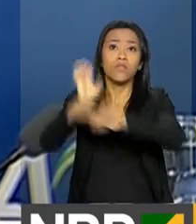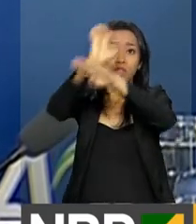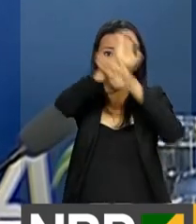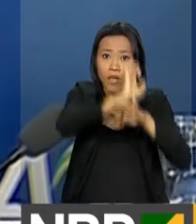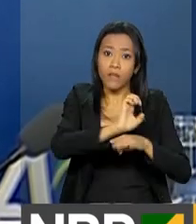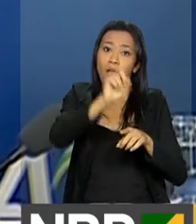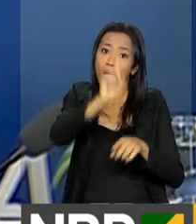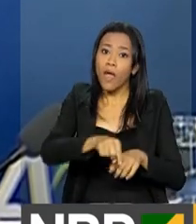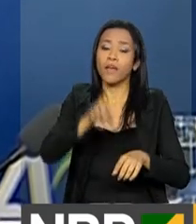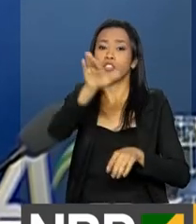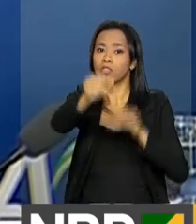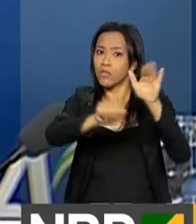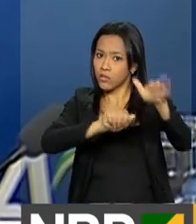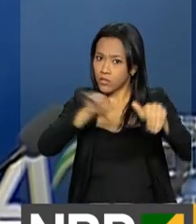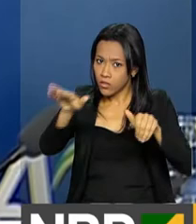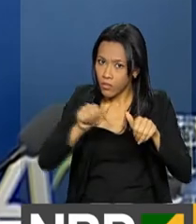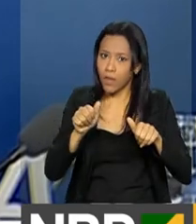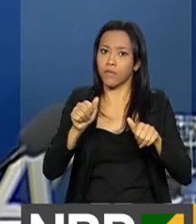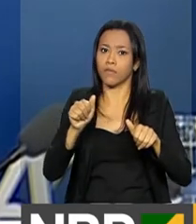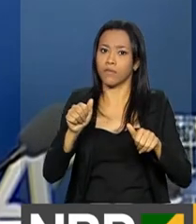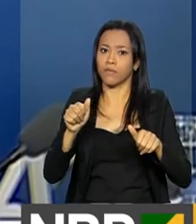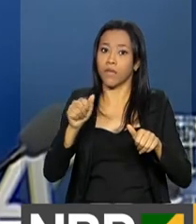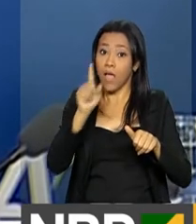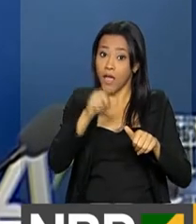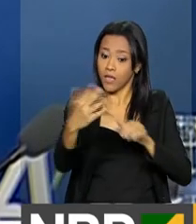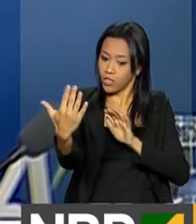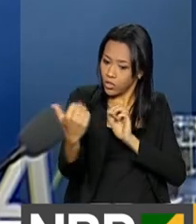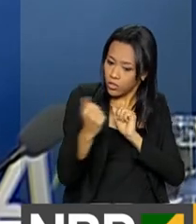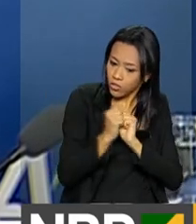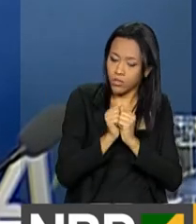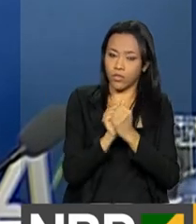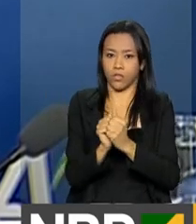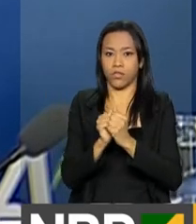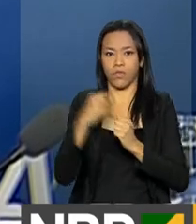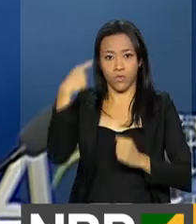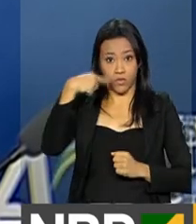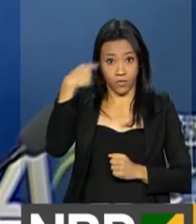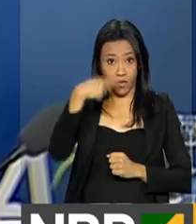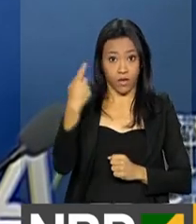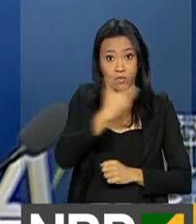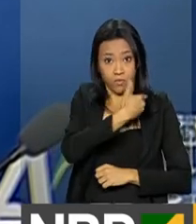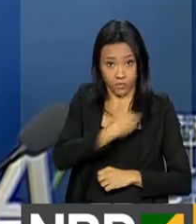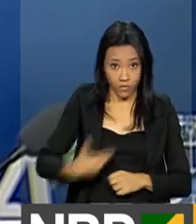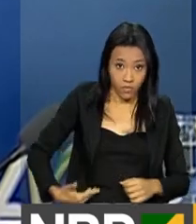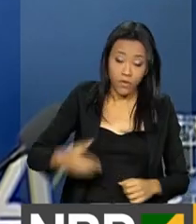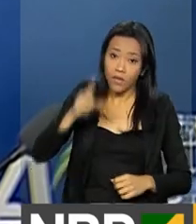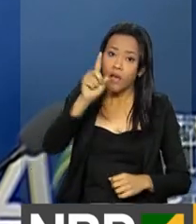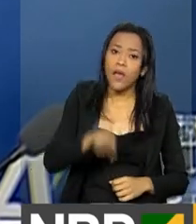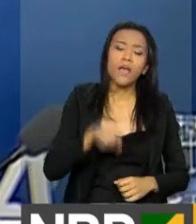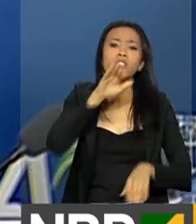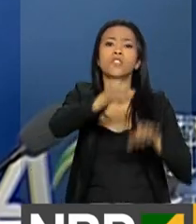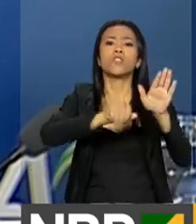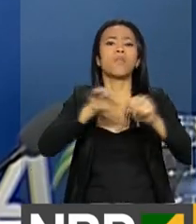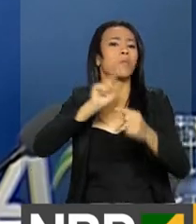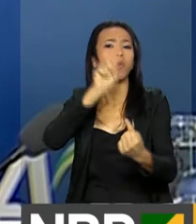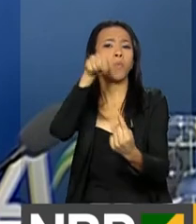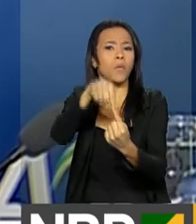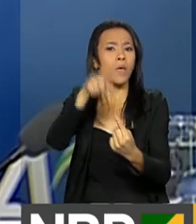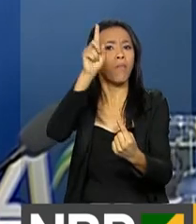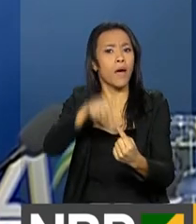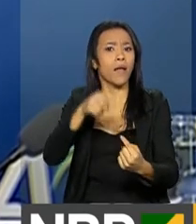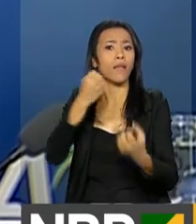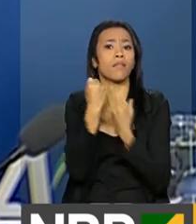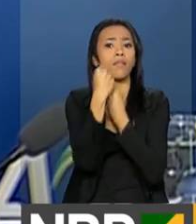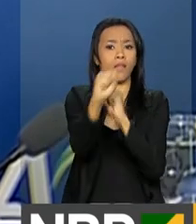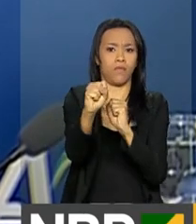os advogados são aqueles que são chamados, advocatos, né? Aqueles que são chamados. E os advogados públicos são aqueles que são chamados para uma causa